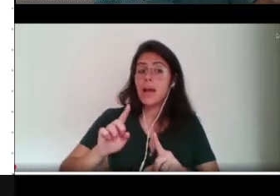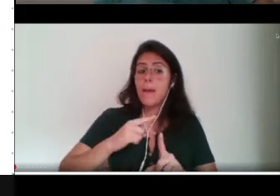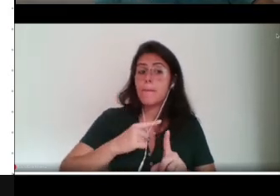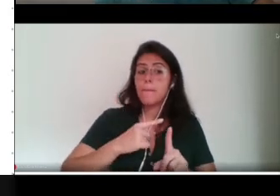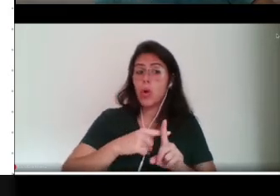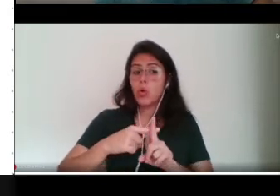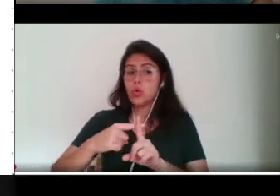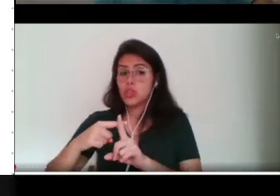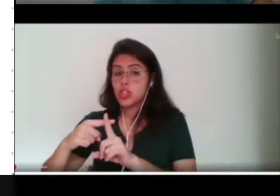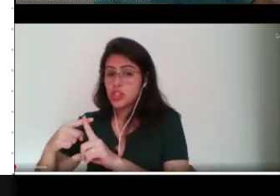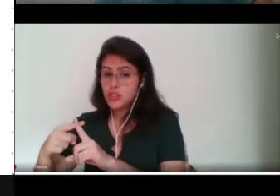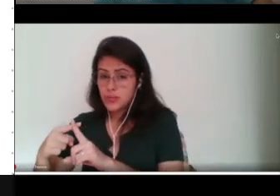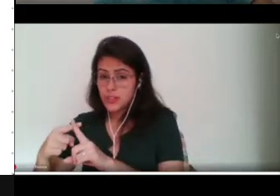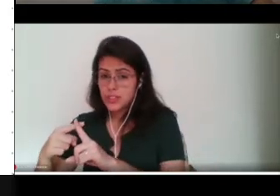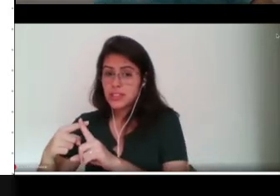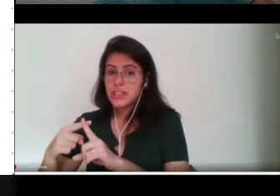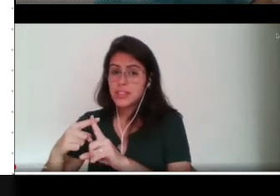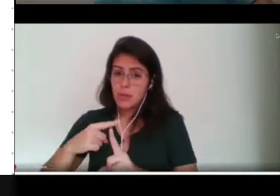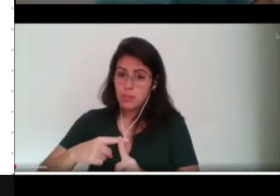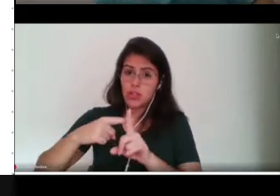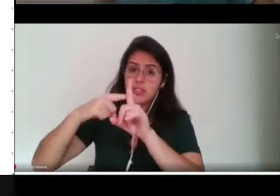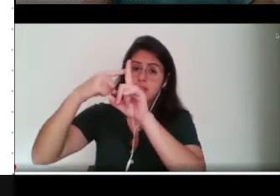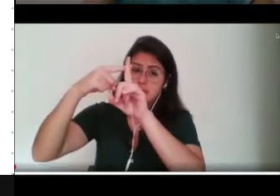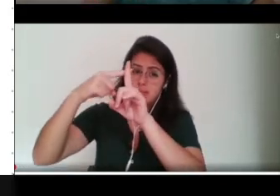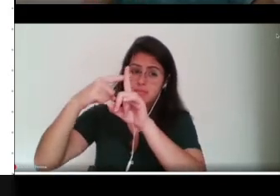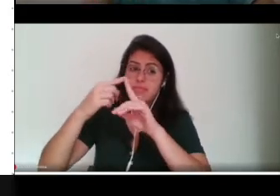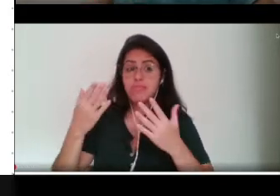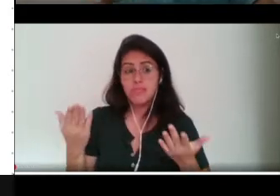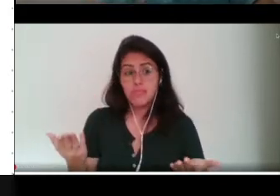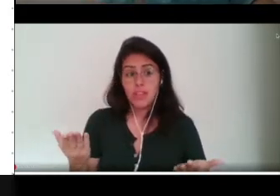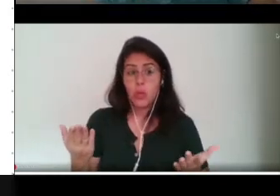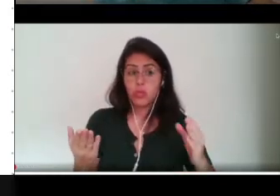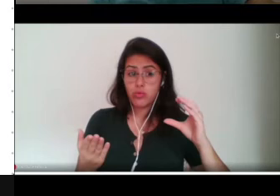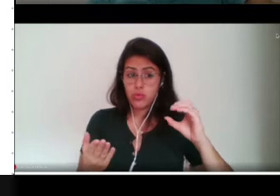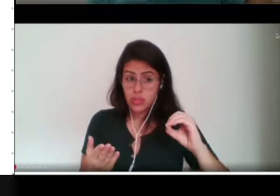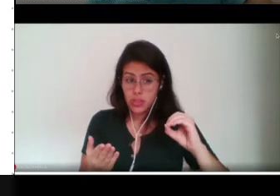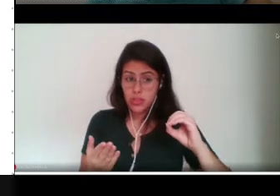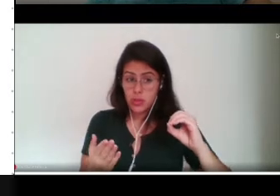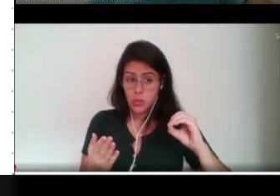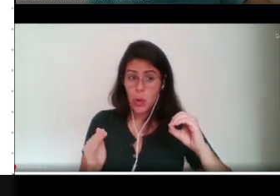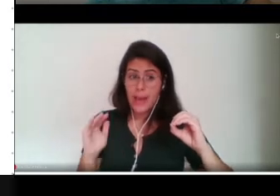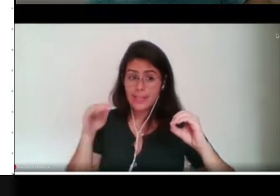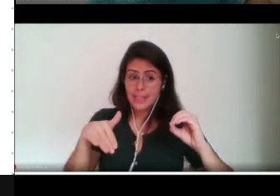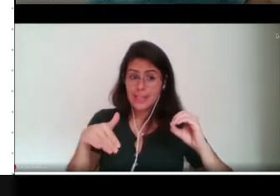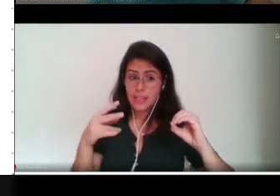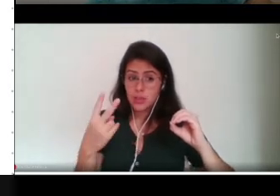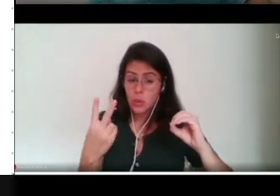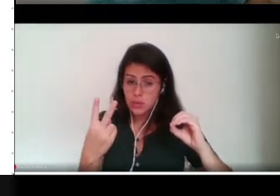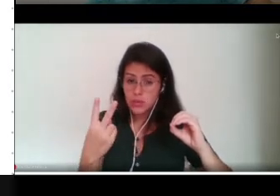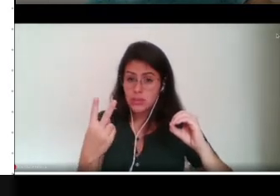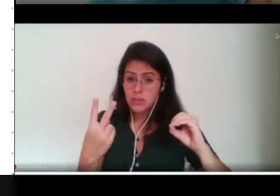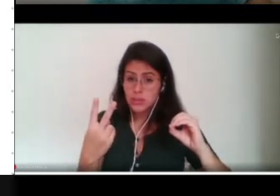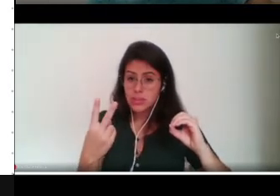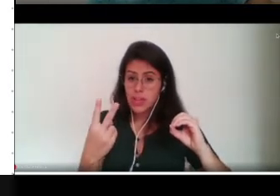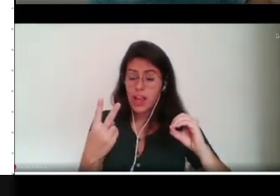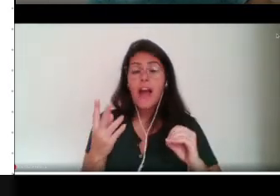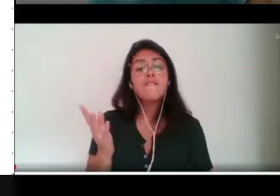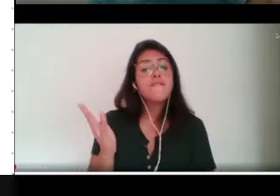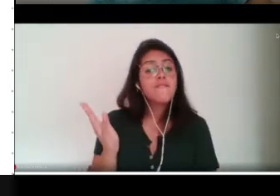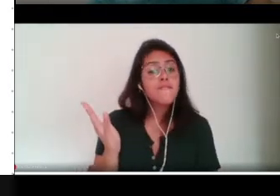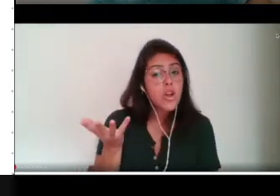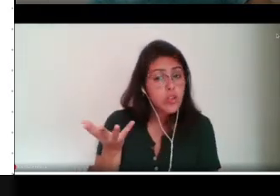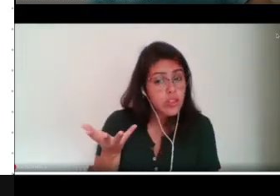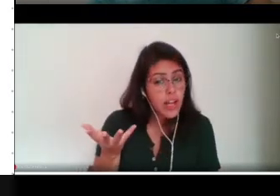do ponto 0 até o ponto 2, a velocidade, né, ela é maior que 0